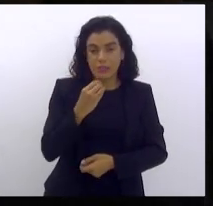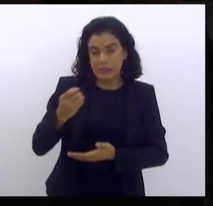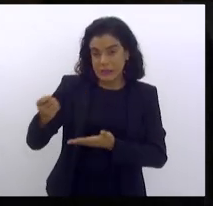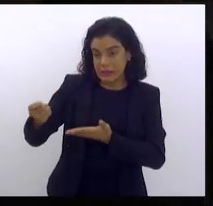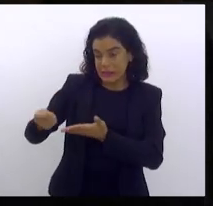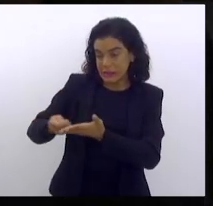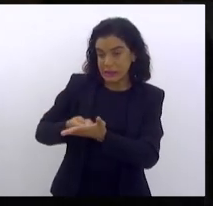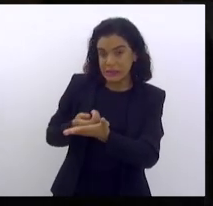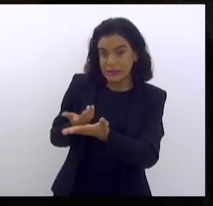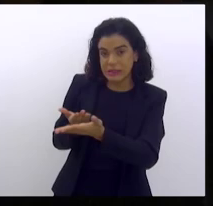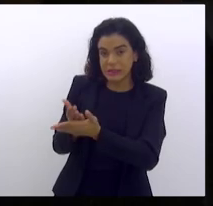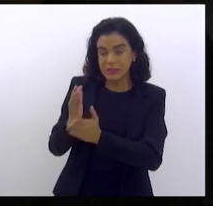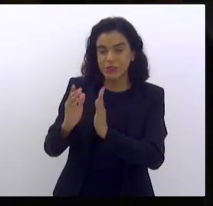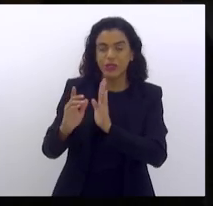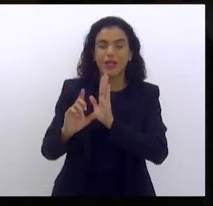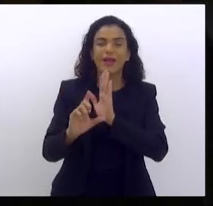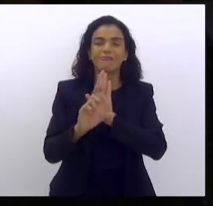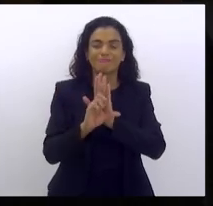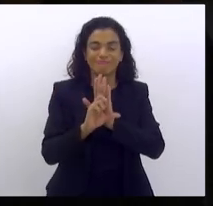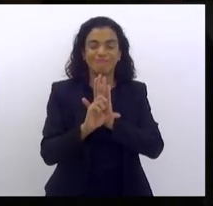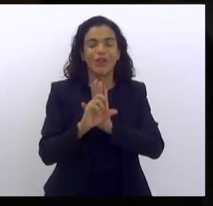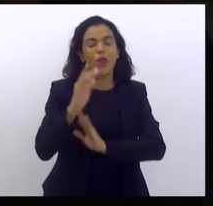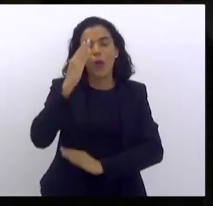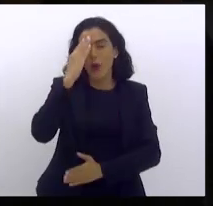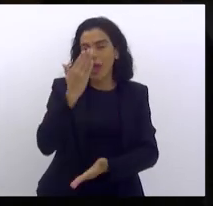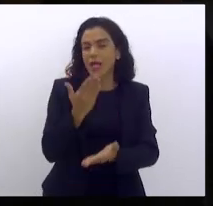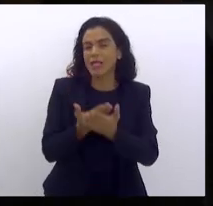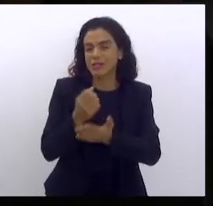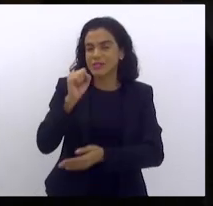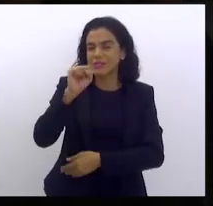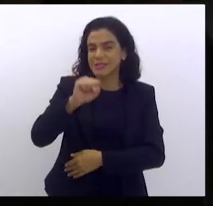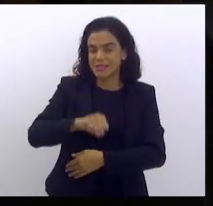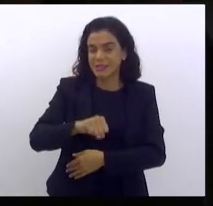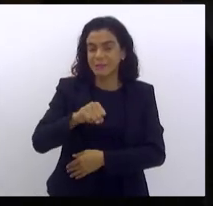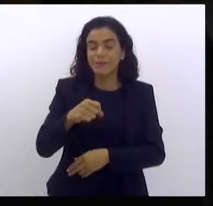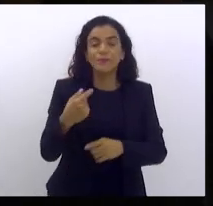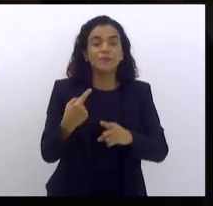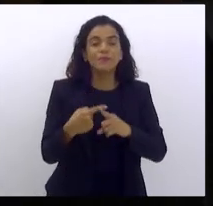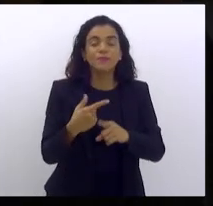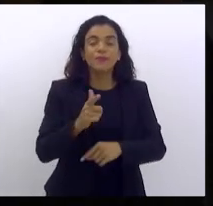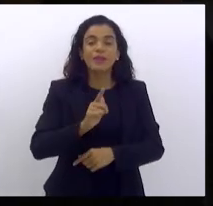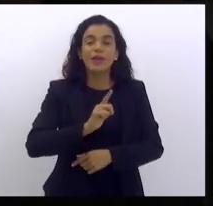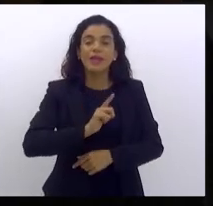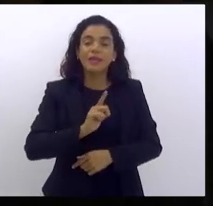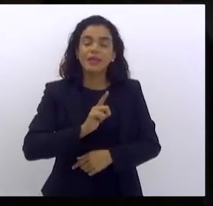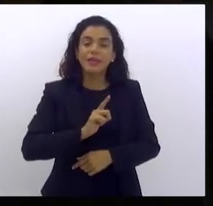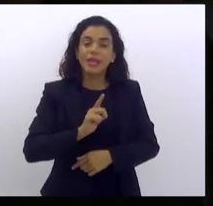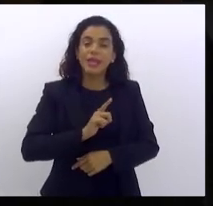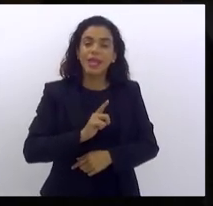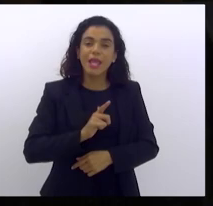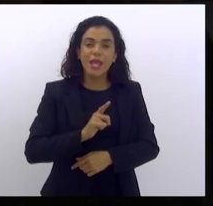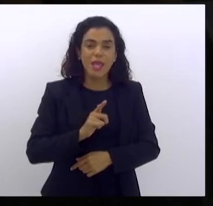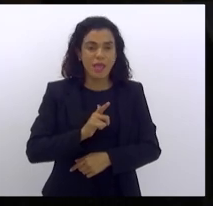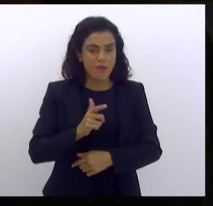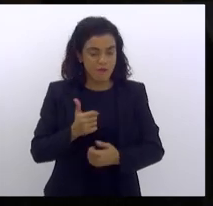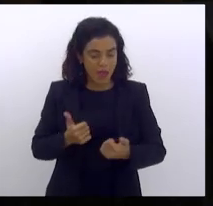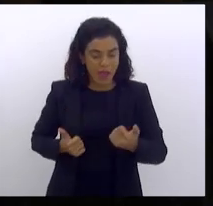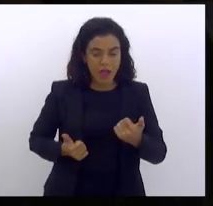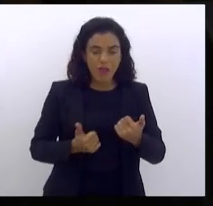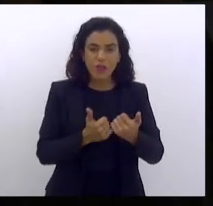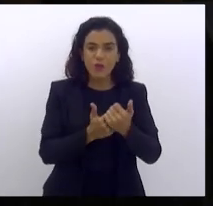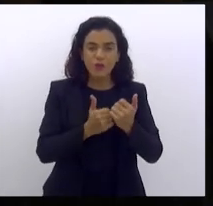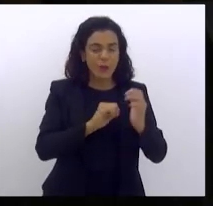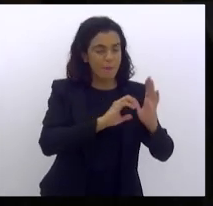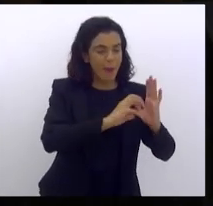sancionar. Acredito que o fará, porque teve o aval de todas as